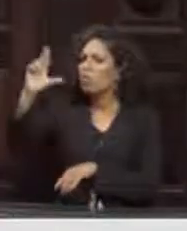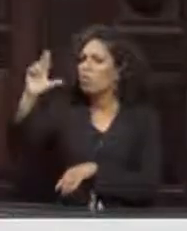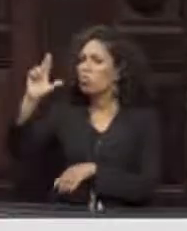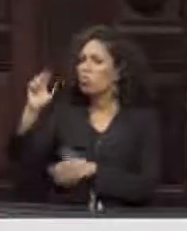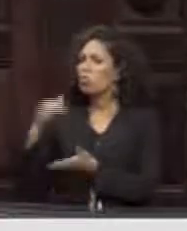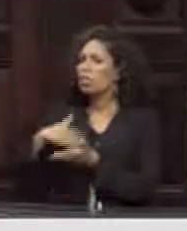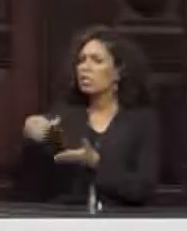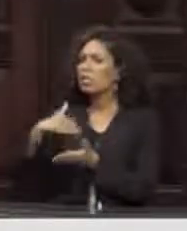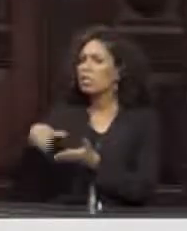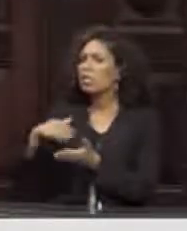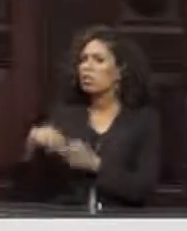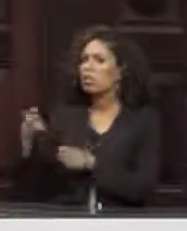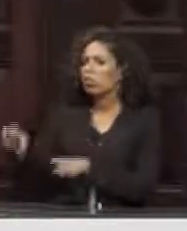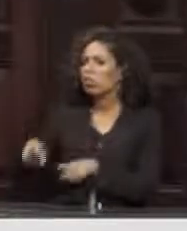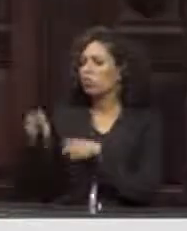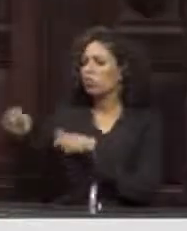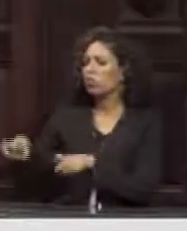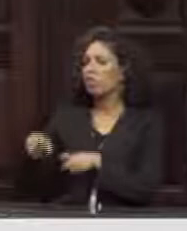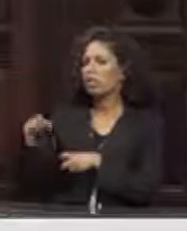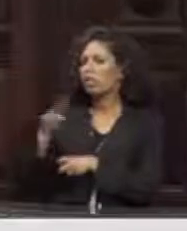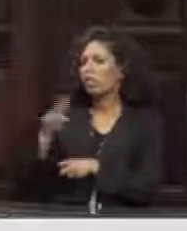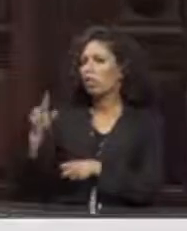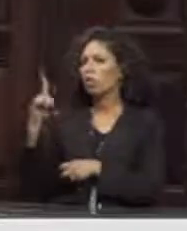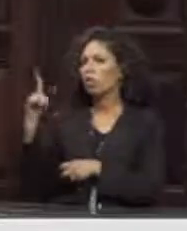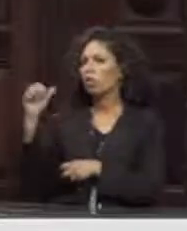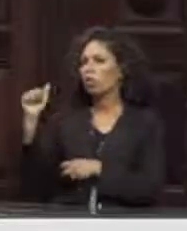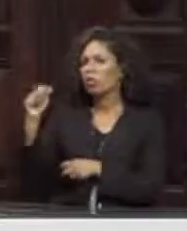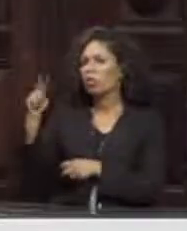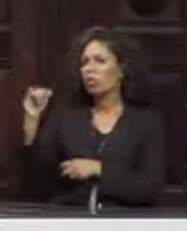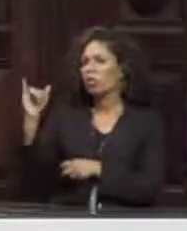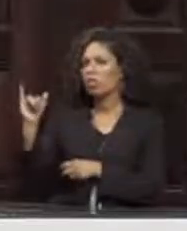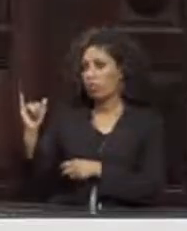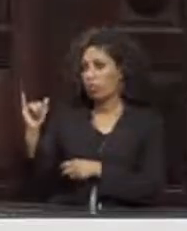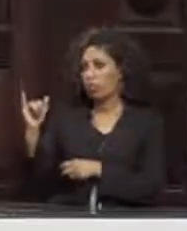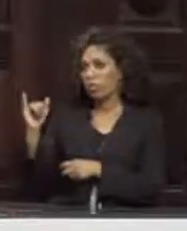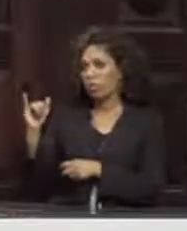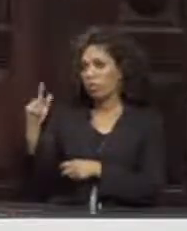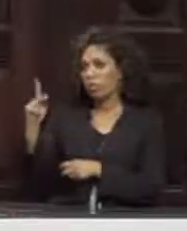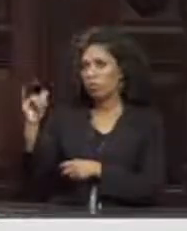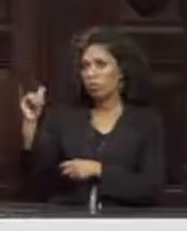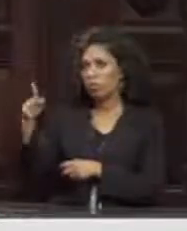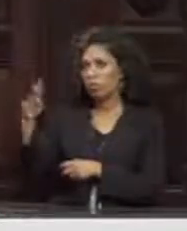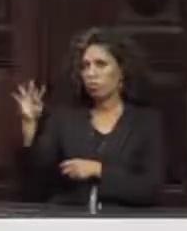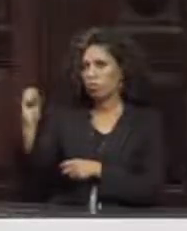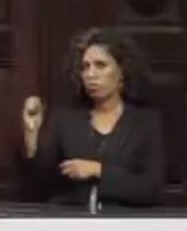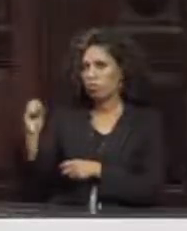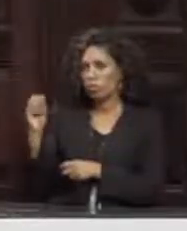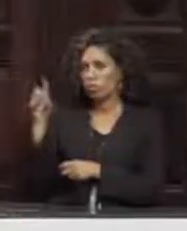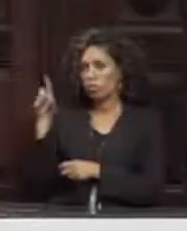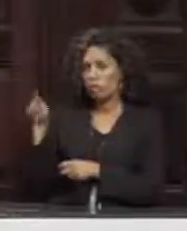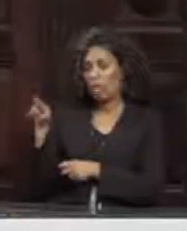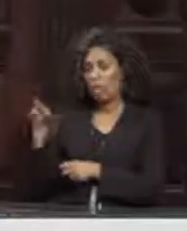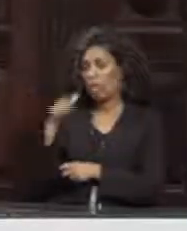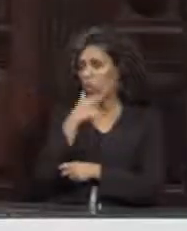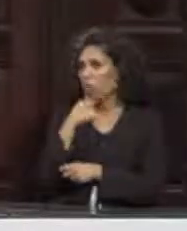senhor chamado Davi Birman. E ele ocupou uma